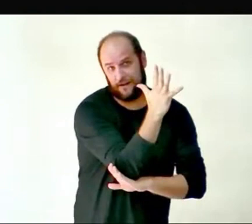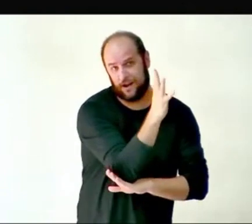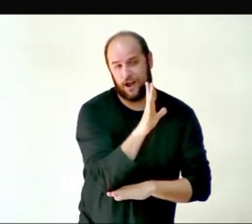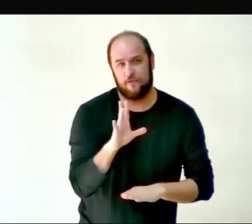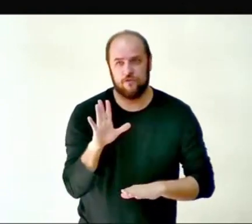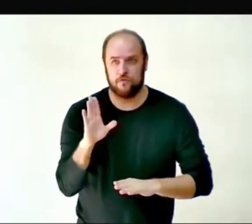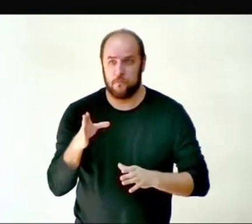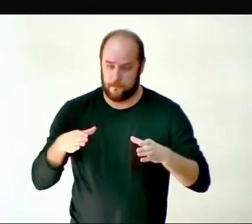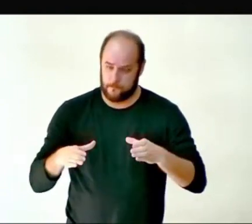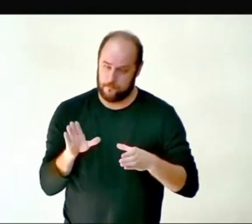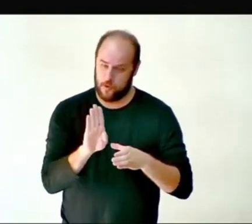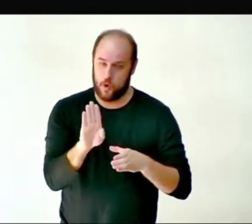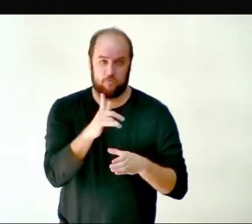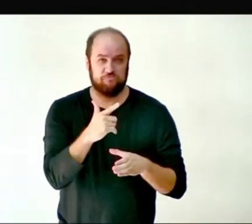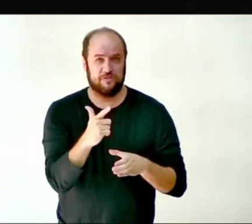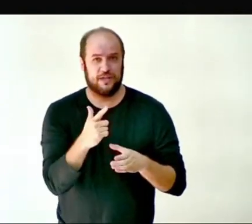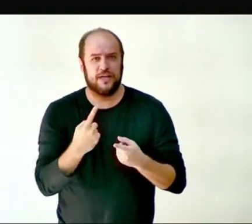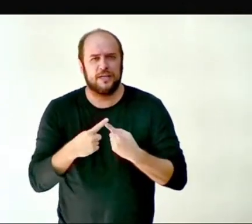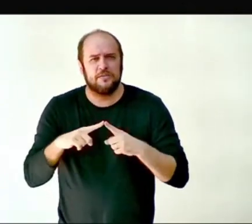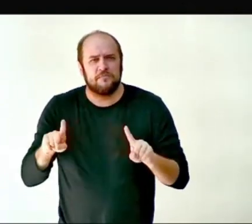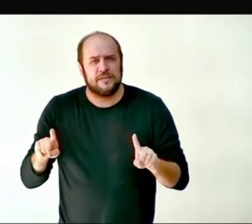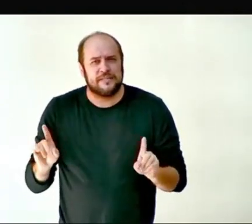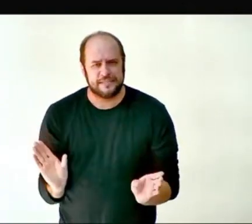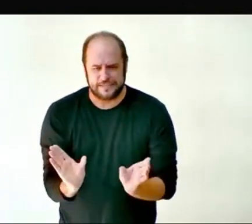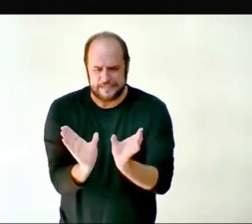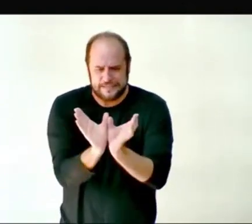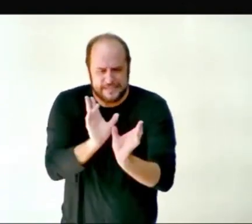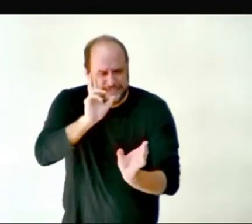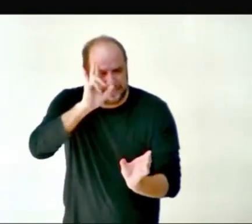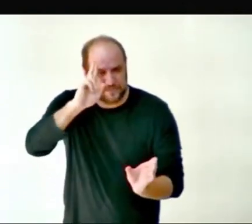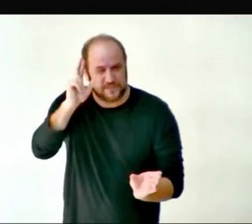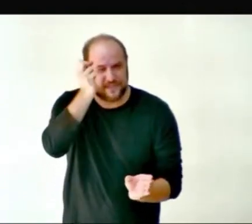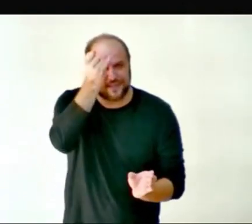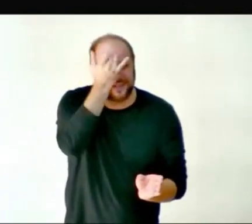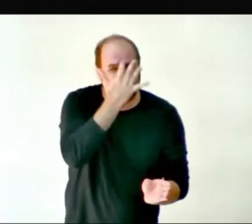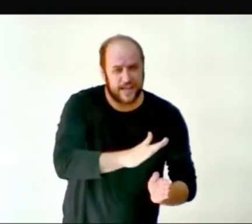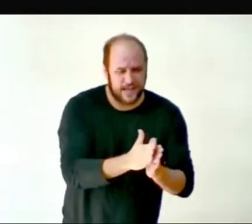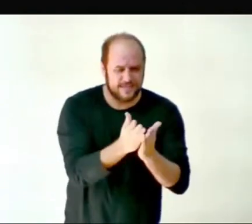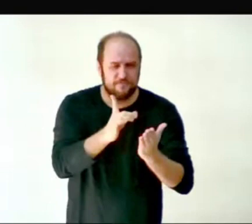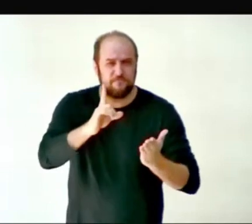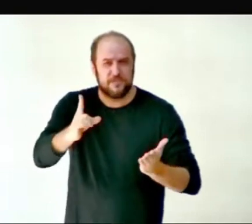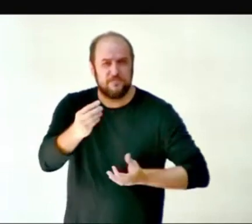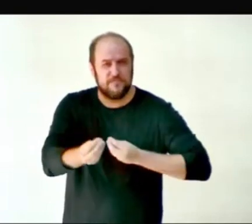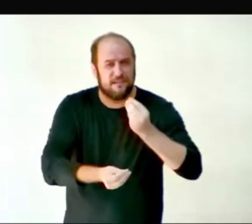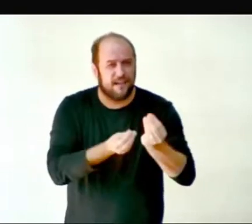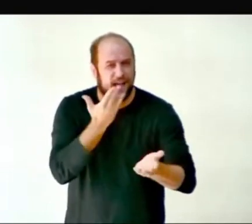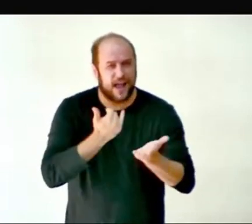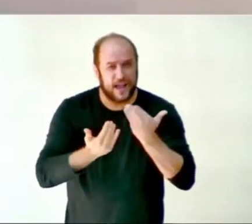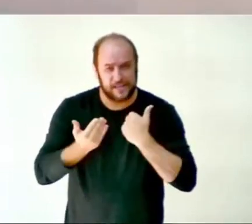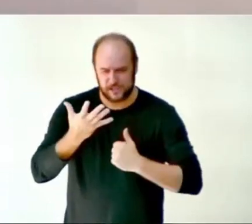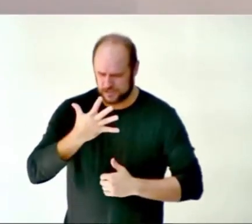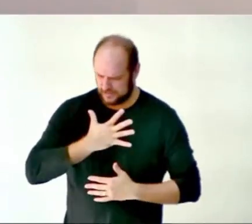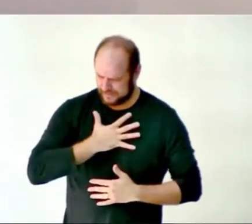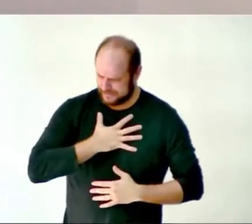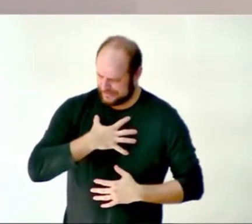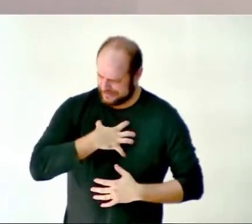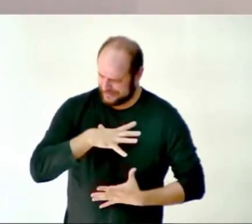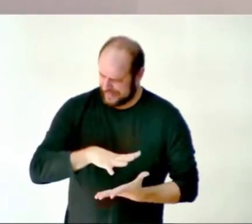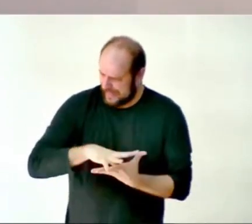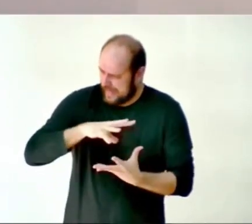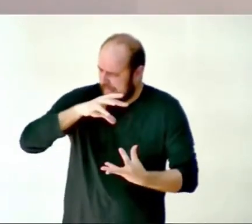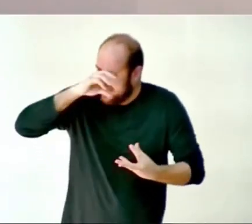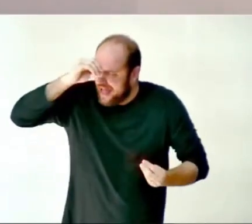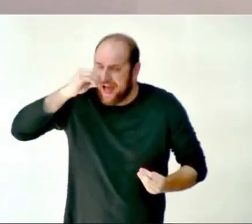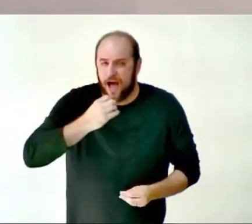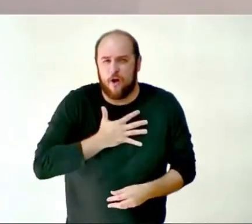é a ceia do Senhor como meio de graça. É a palavra como alimento que sustenta. É a comunhão